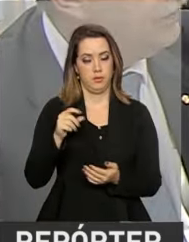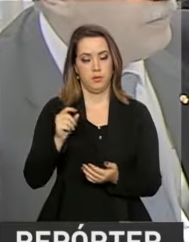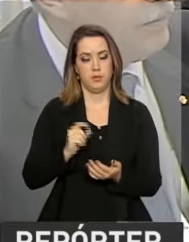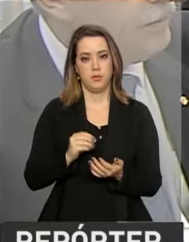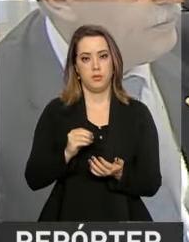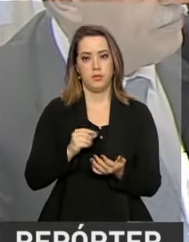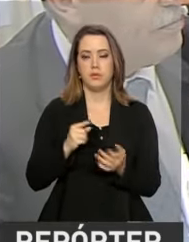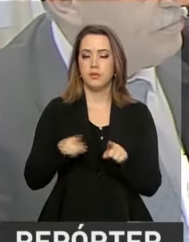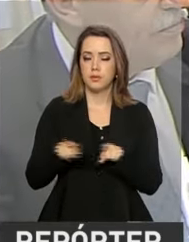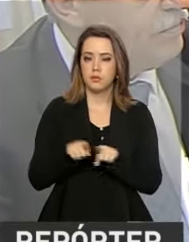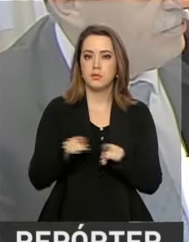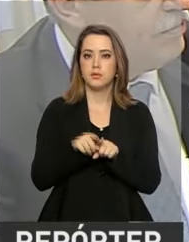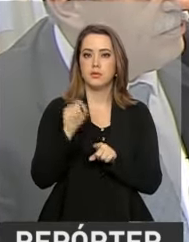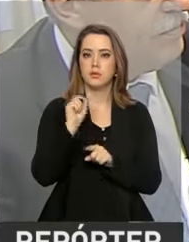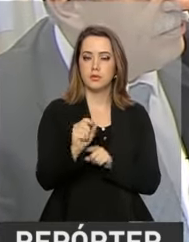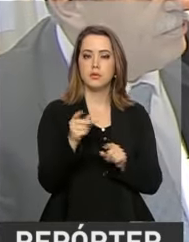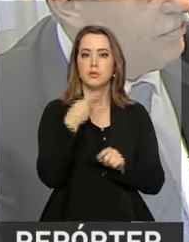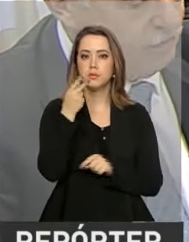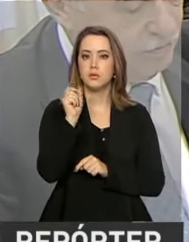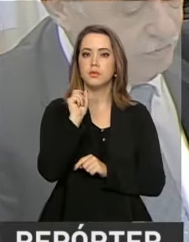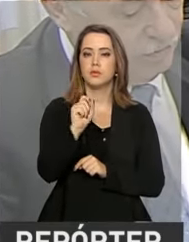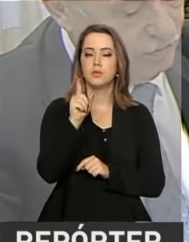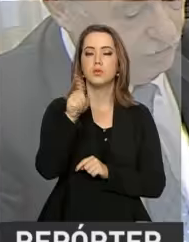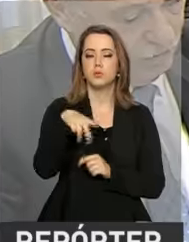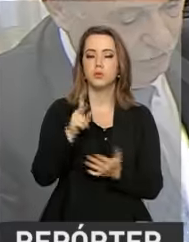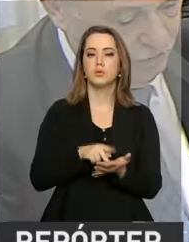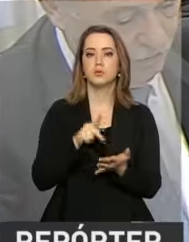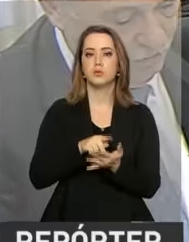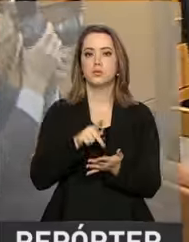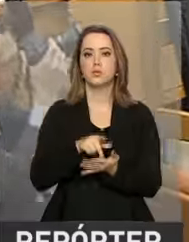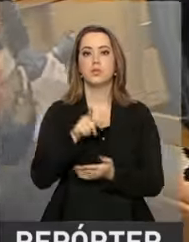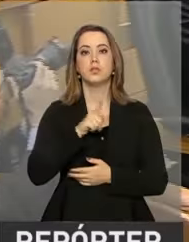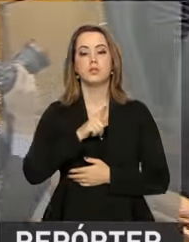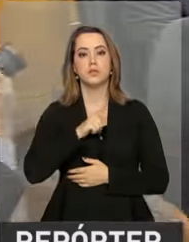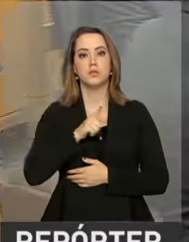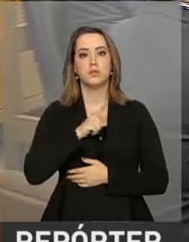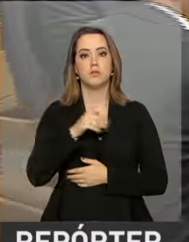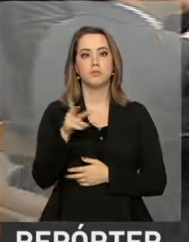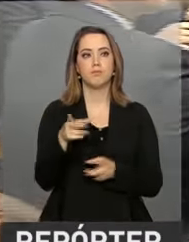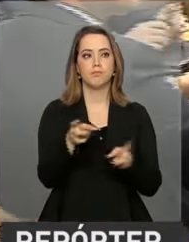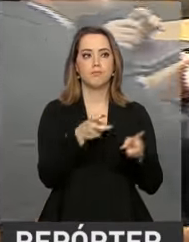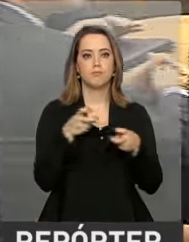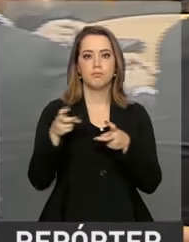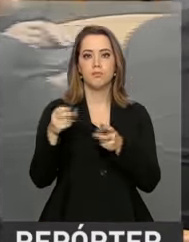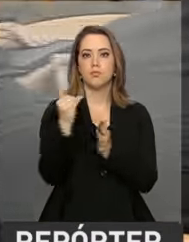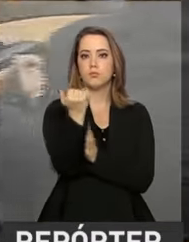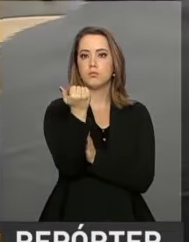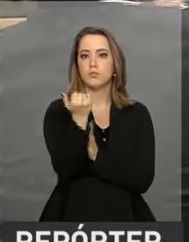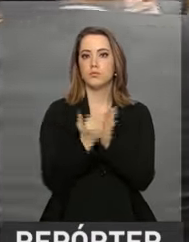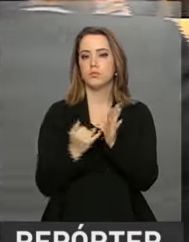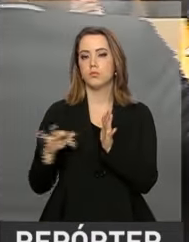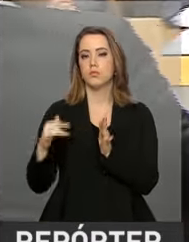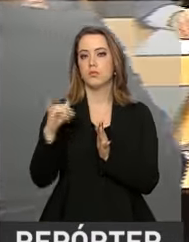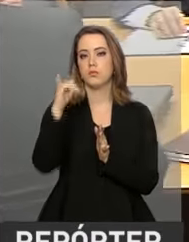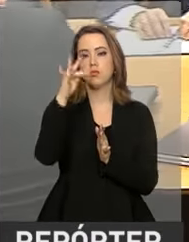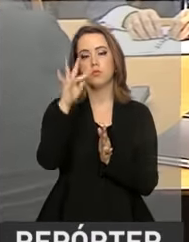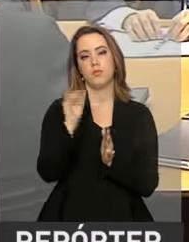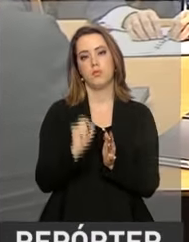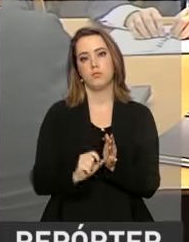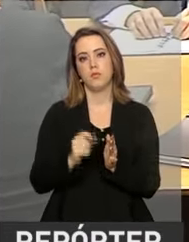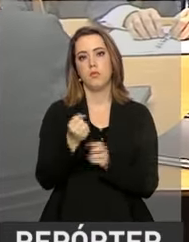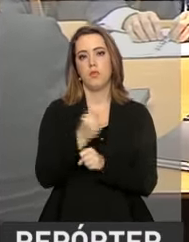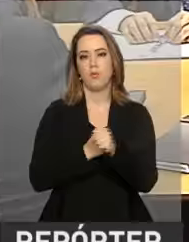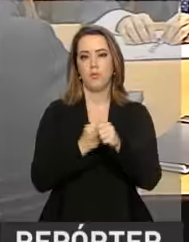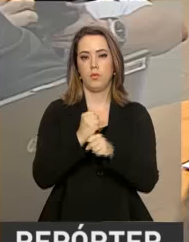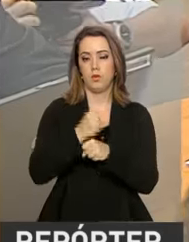afirmou que é verdade que o último boletim Focus disse que há um uma previsão de um recu na inflação para 2017, mas que